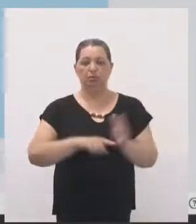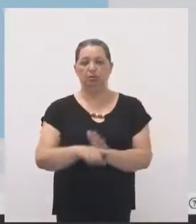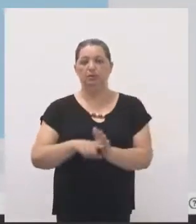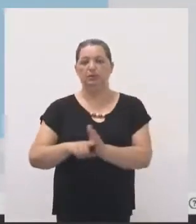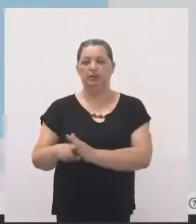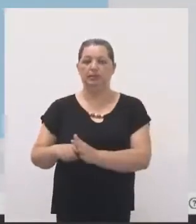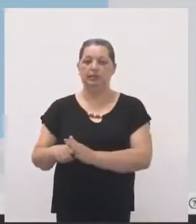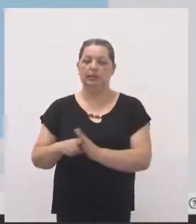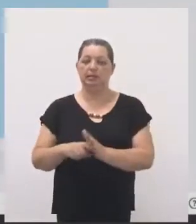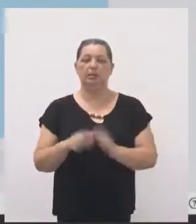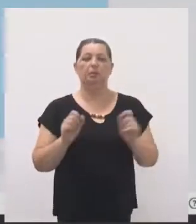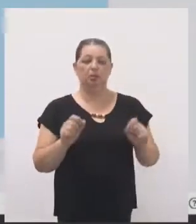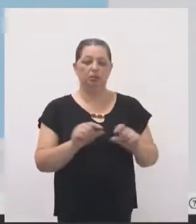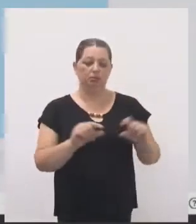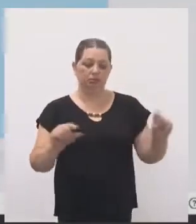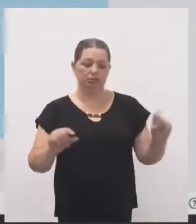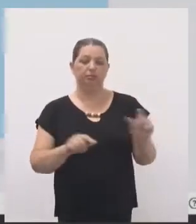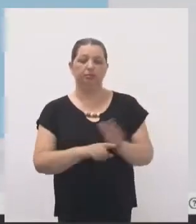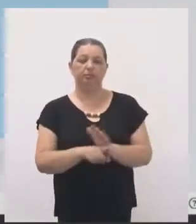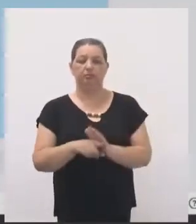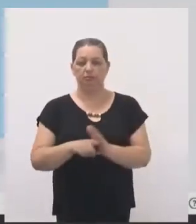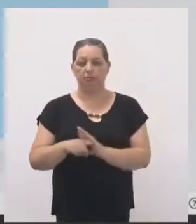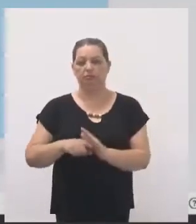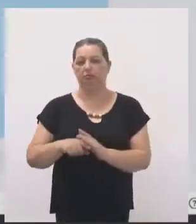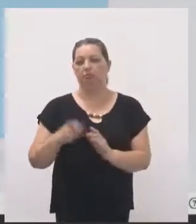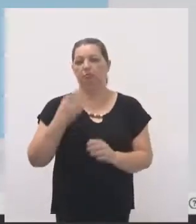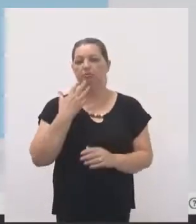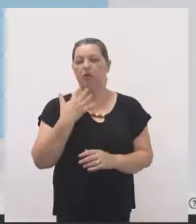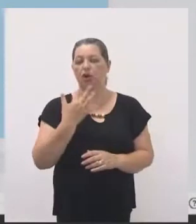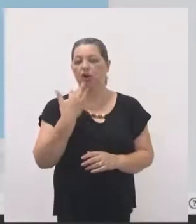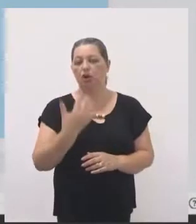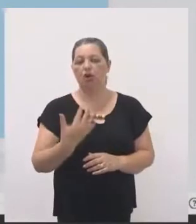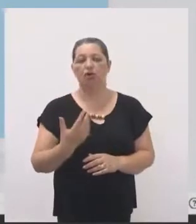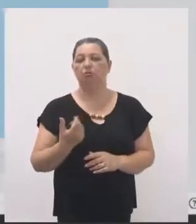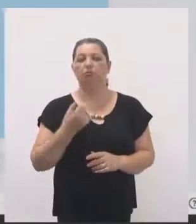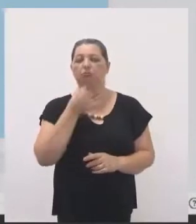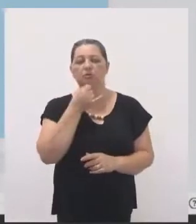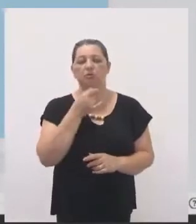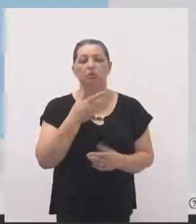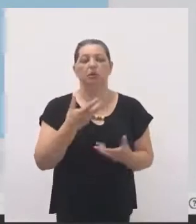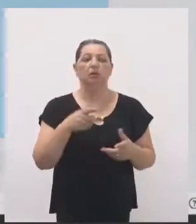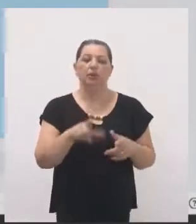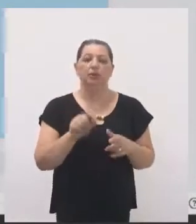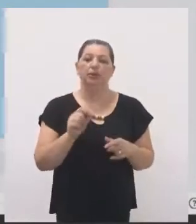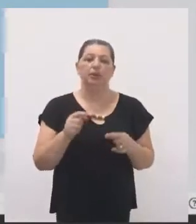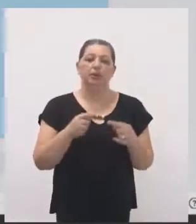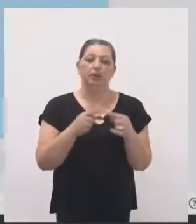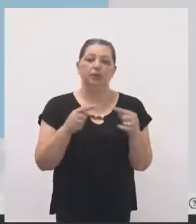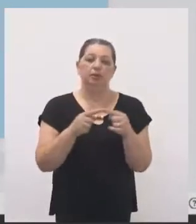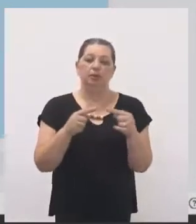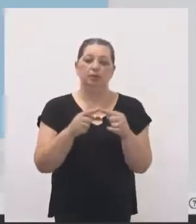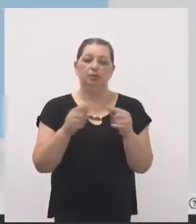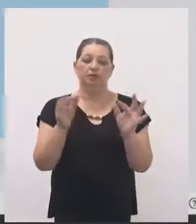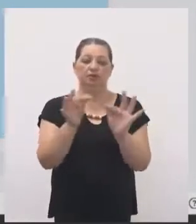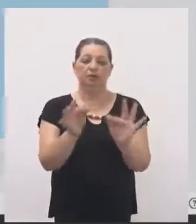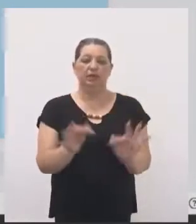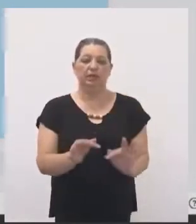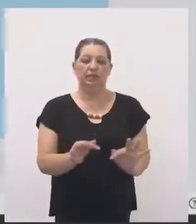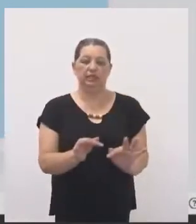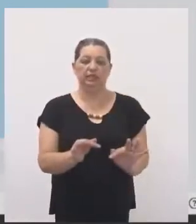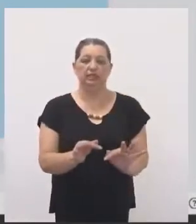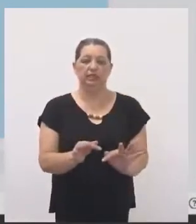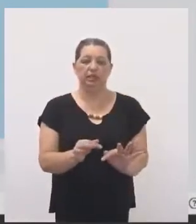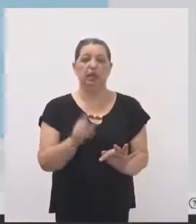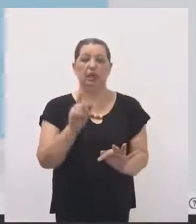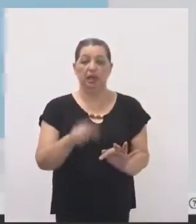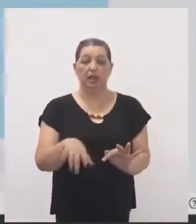posso filtrar os meus elementos por cor. Eu quero alguma coisa que seja relacionada à palavra feliz e que seja da